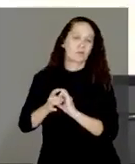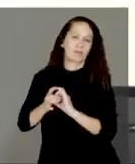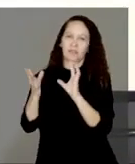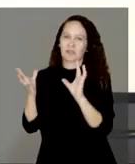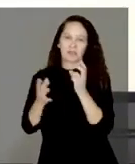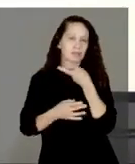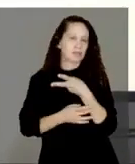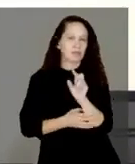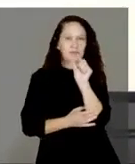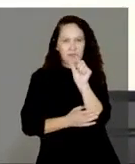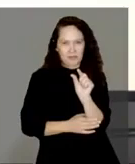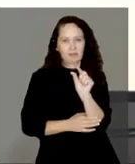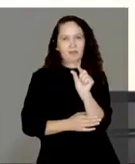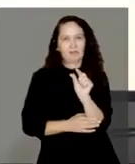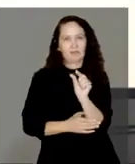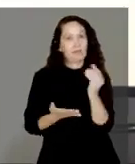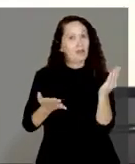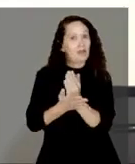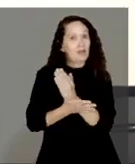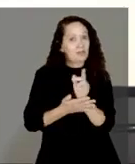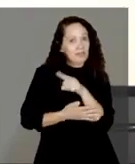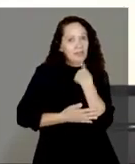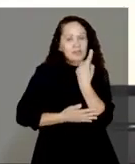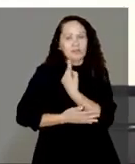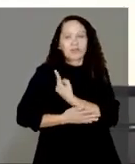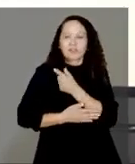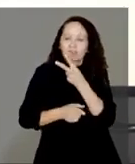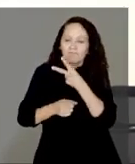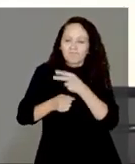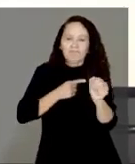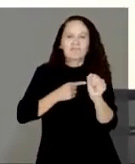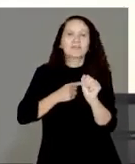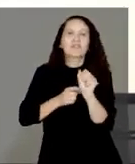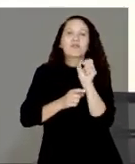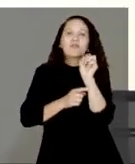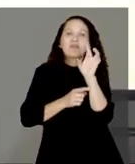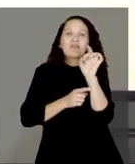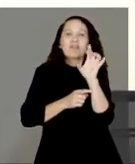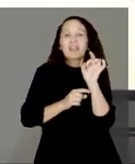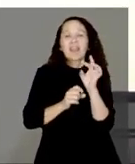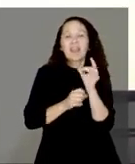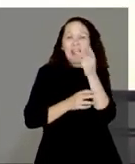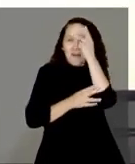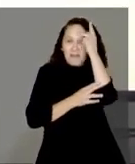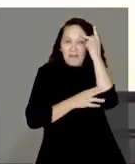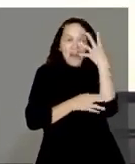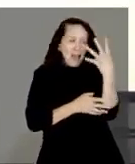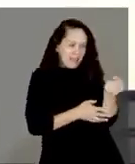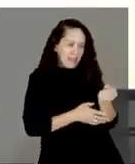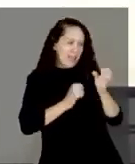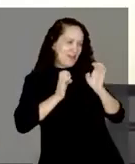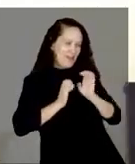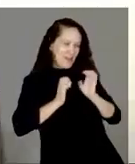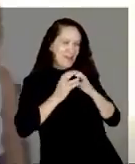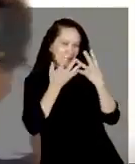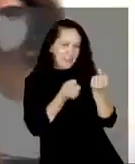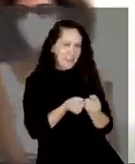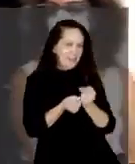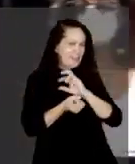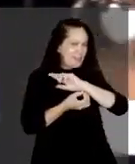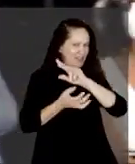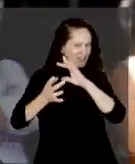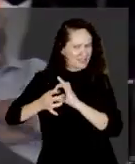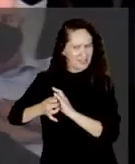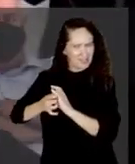plural. O ser humano é plural. Nós temos diferenças. E é nas nossas